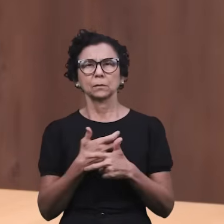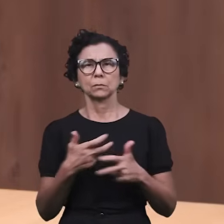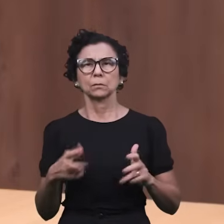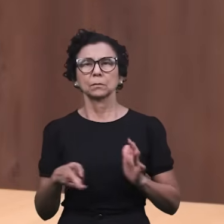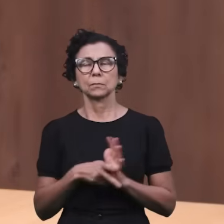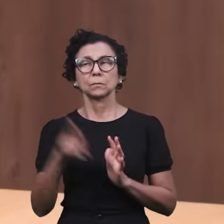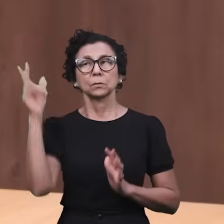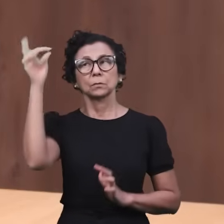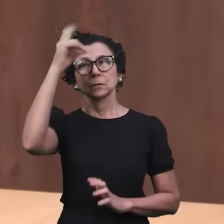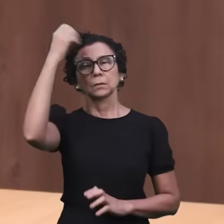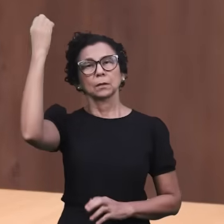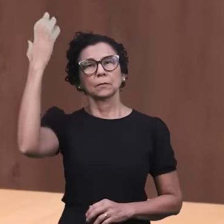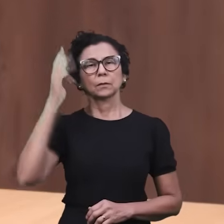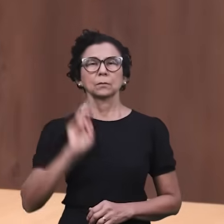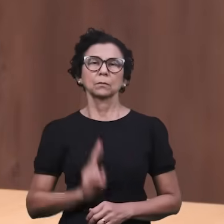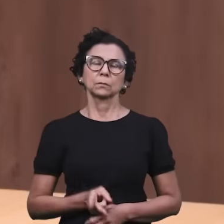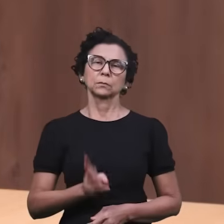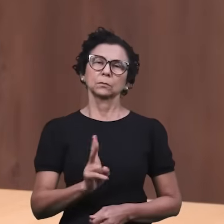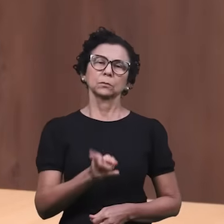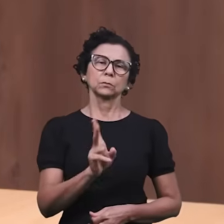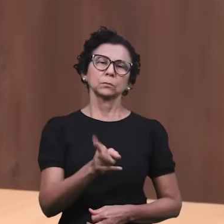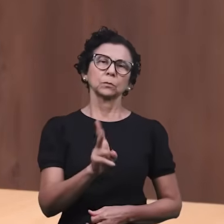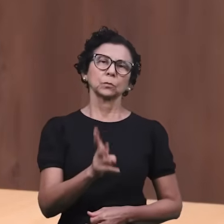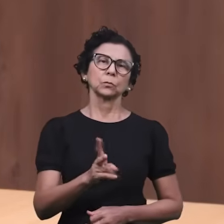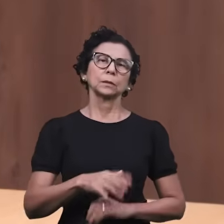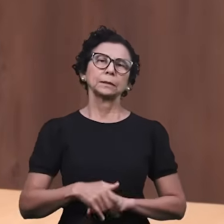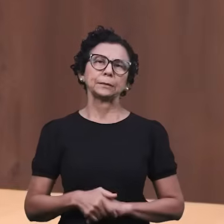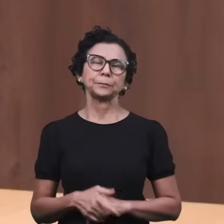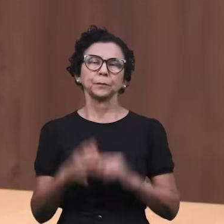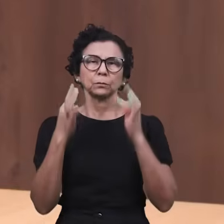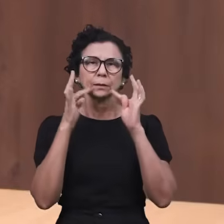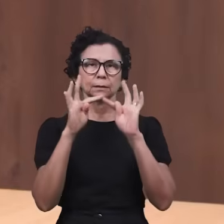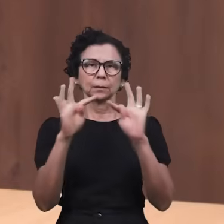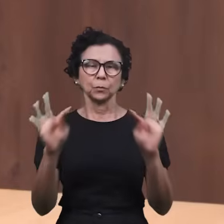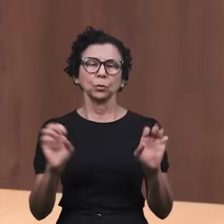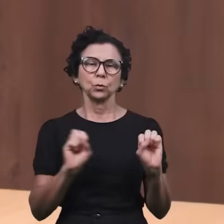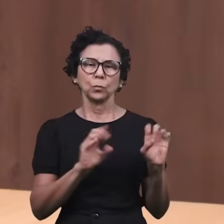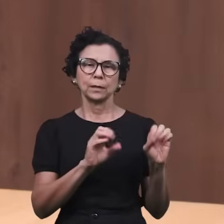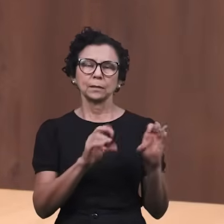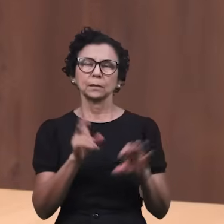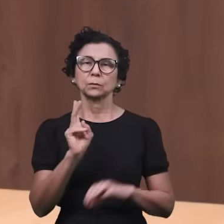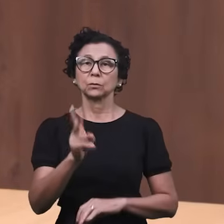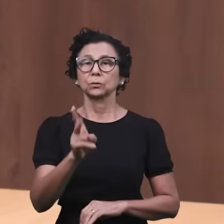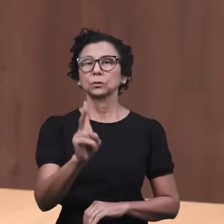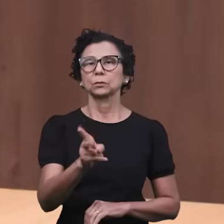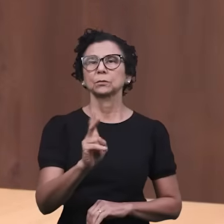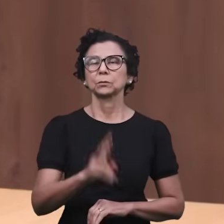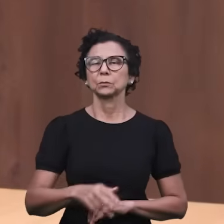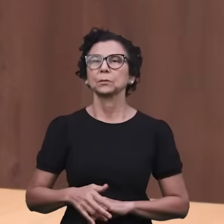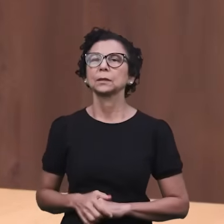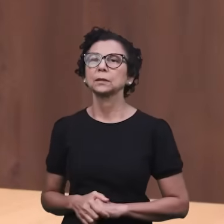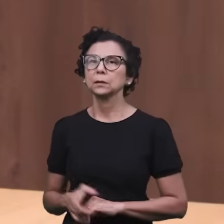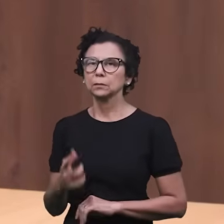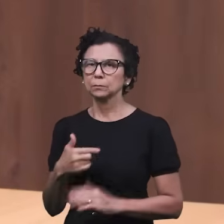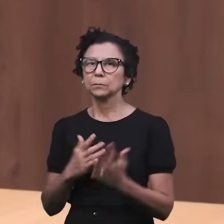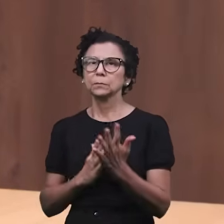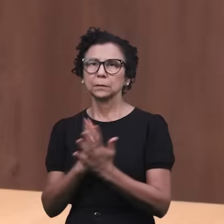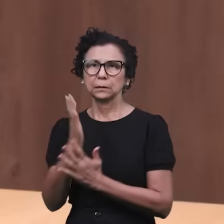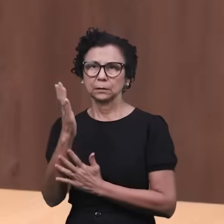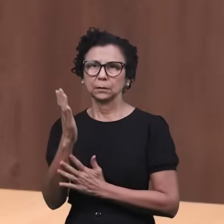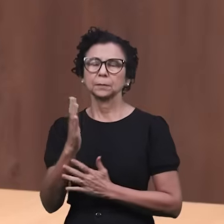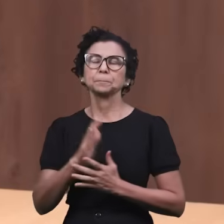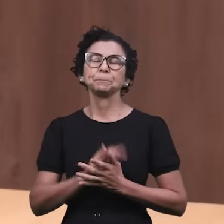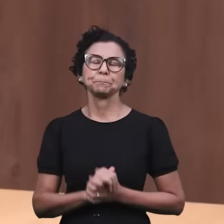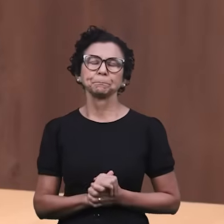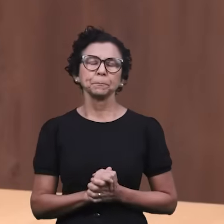revelação, ela vai permanecer, o legado vai continuar e nós vamos continuar nessa mesma linha daquilo que